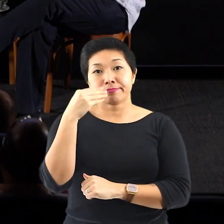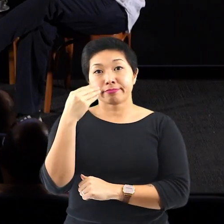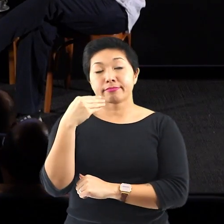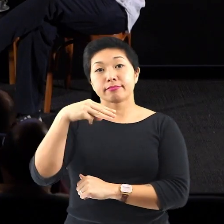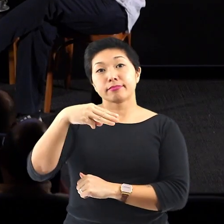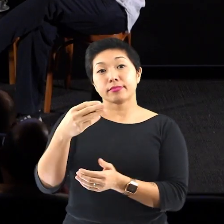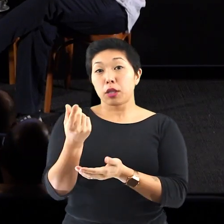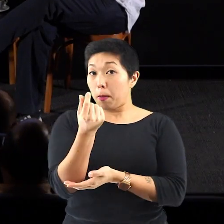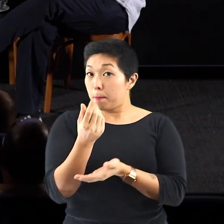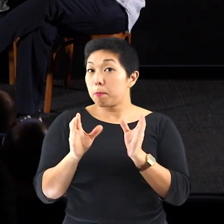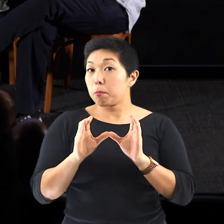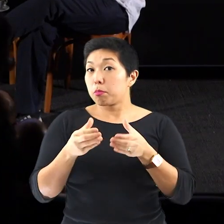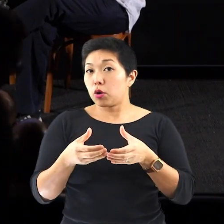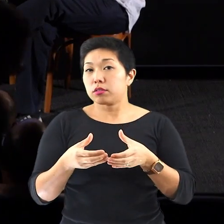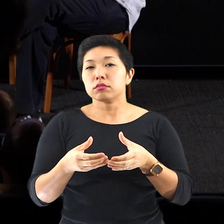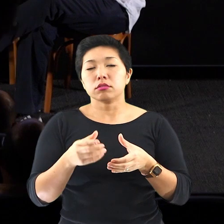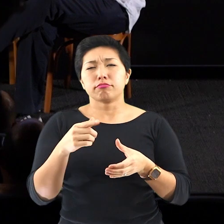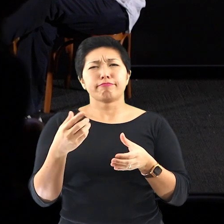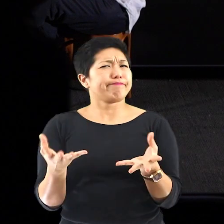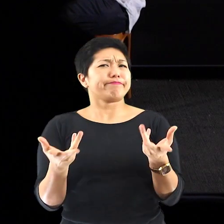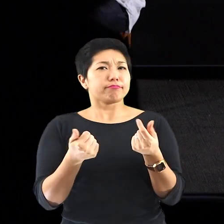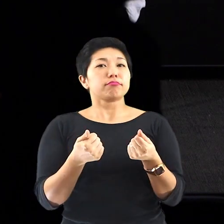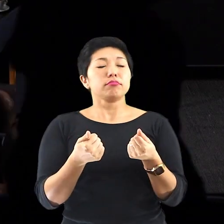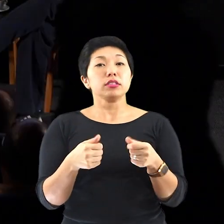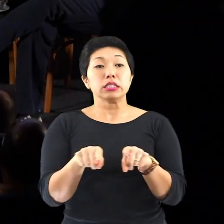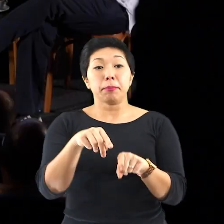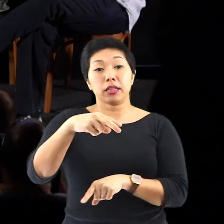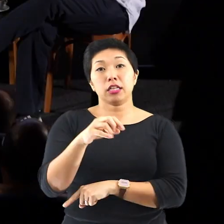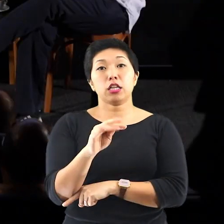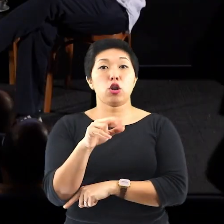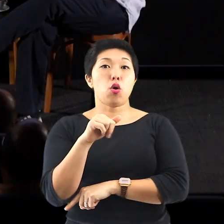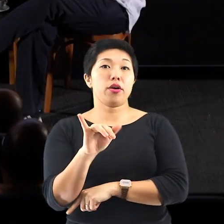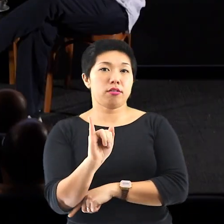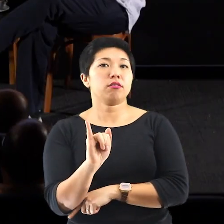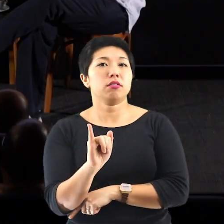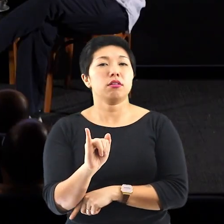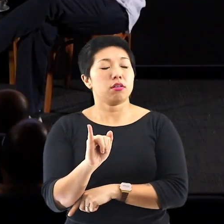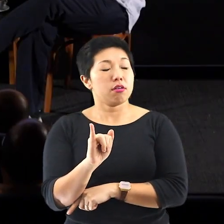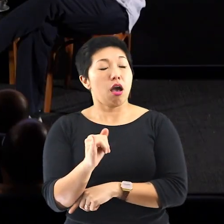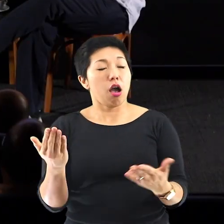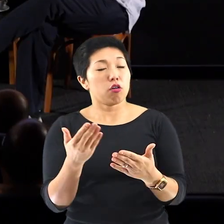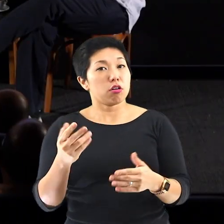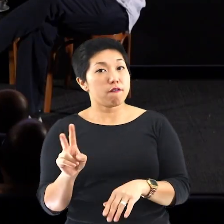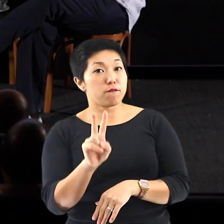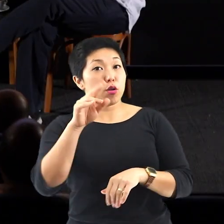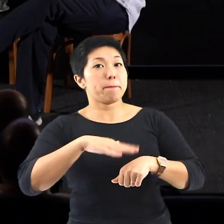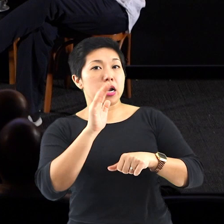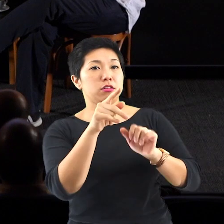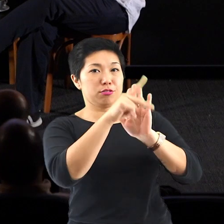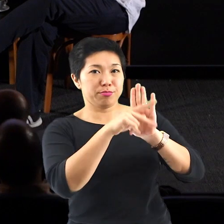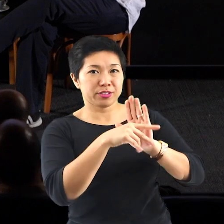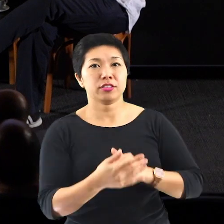é fantástica. Niterói aumentou o valor do programa agora, né? Eu quero só responder a última pergunta que chegou aqui, que é da